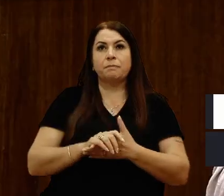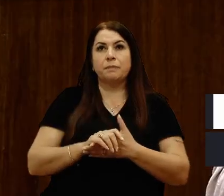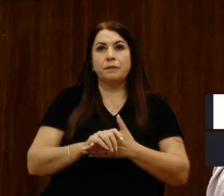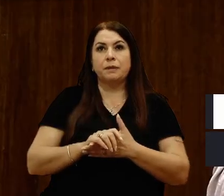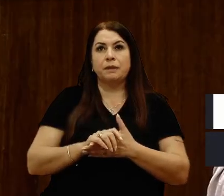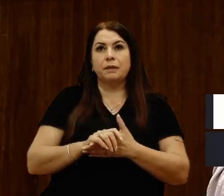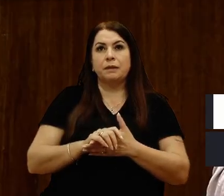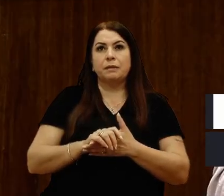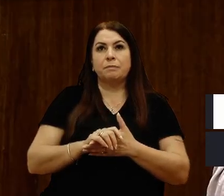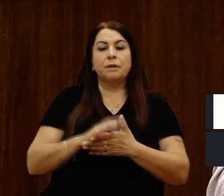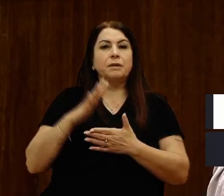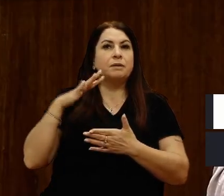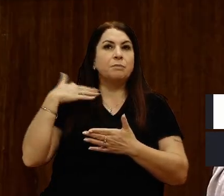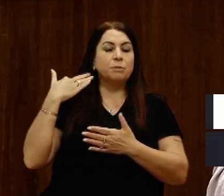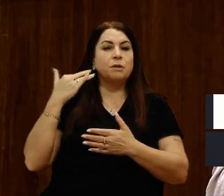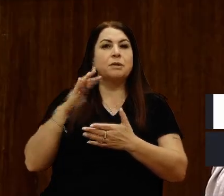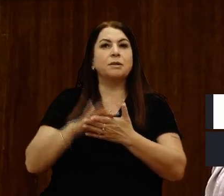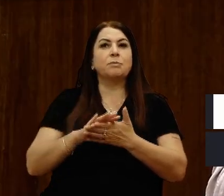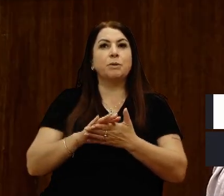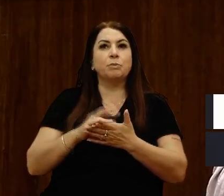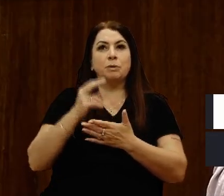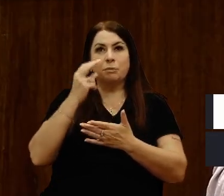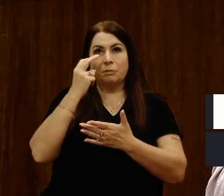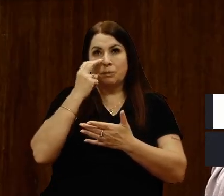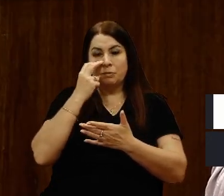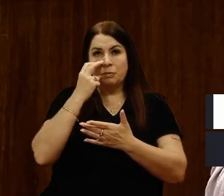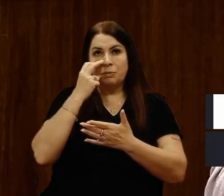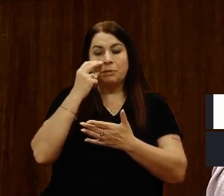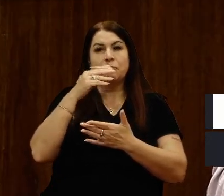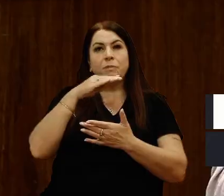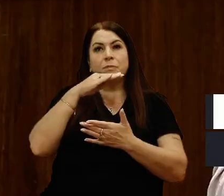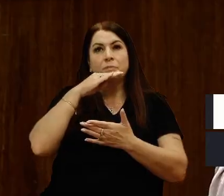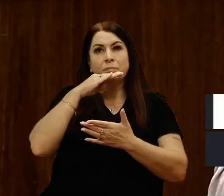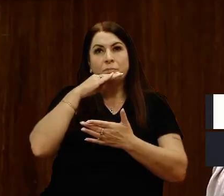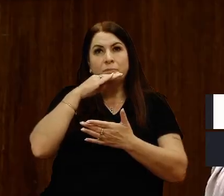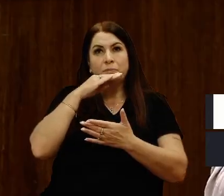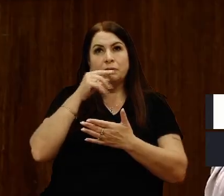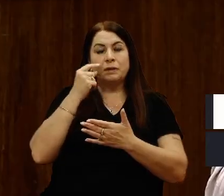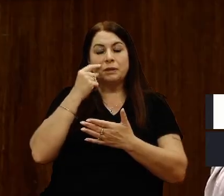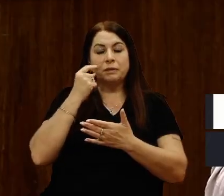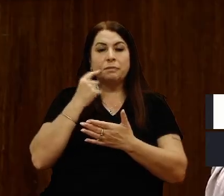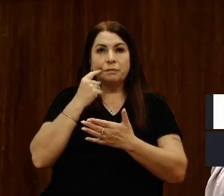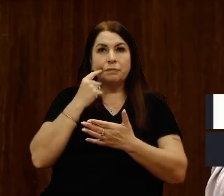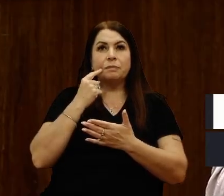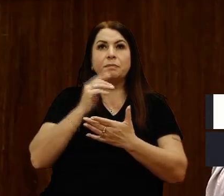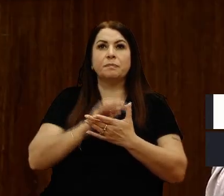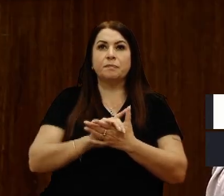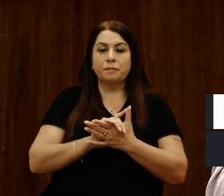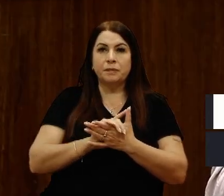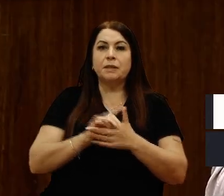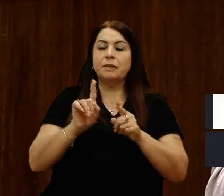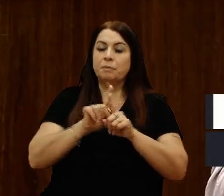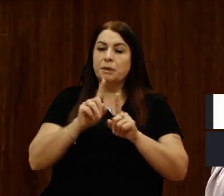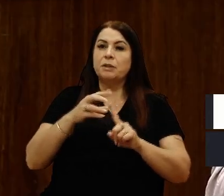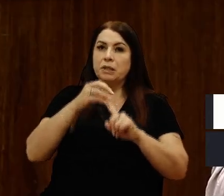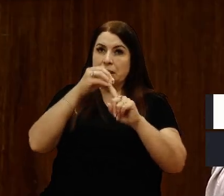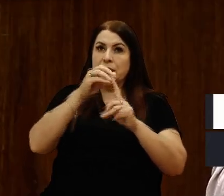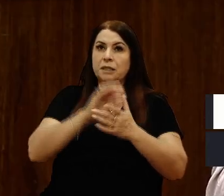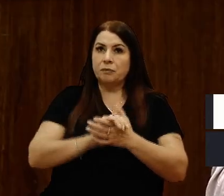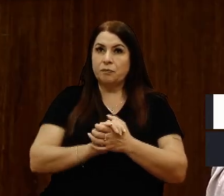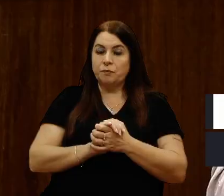camarada Andressa Marques, da vereadora Andressa Malman, do vereador Alexandre Bortoluzzo, do vereador Wagner Petrini, mas destacar